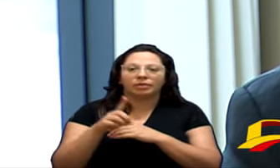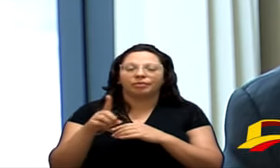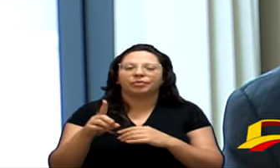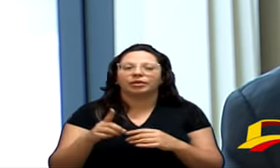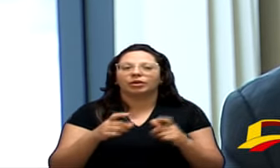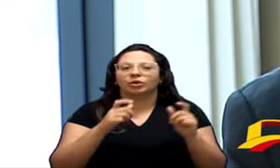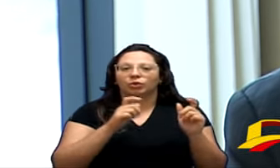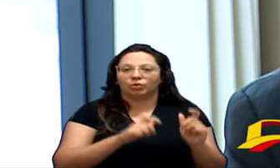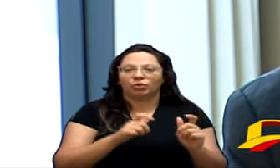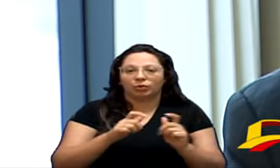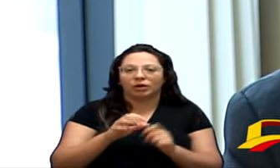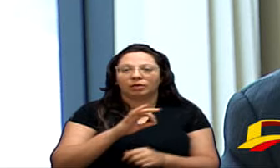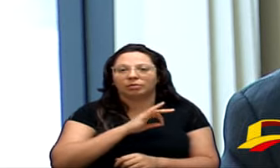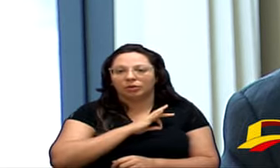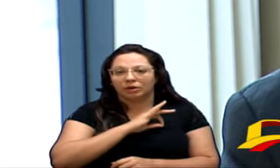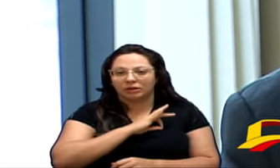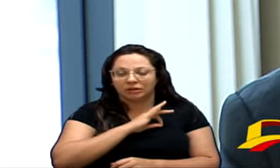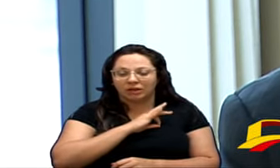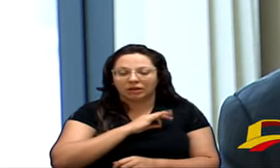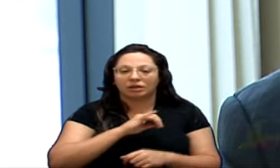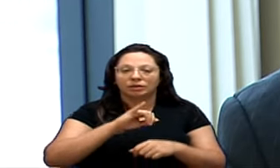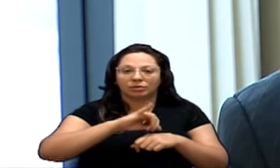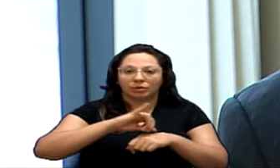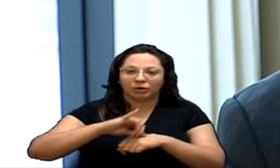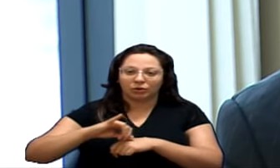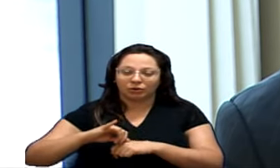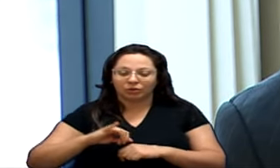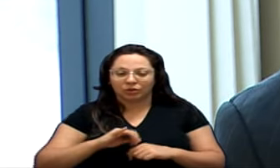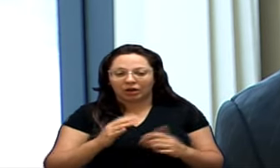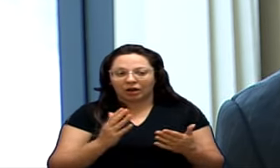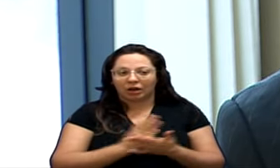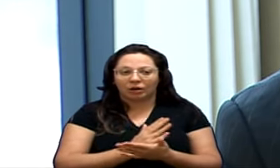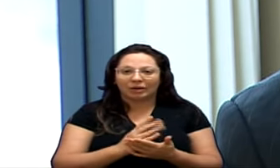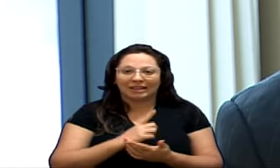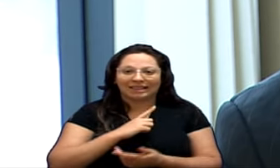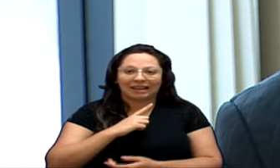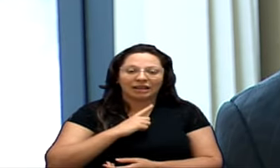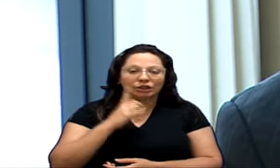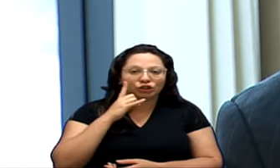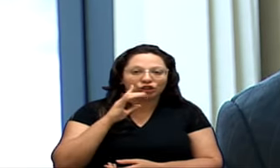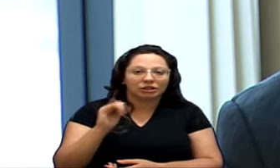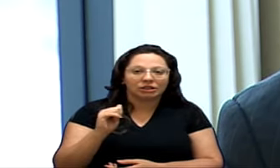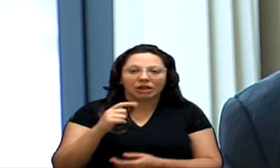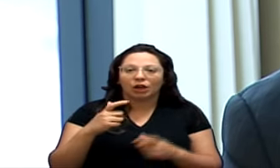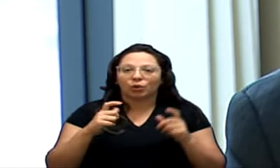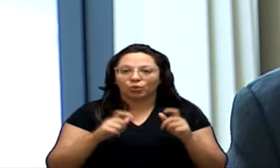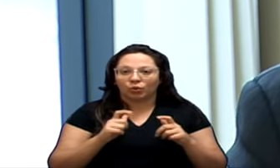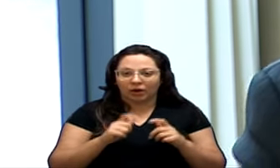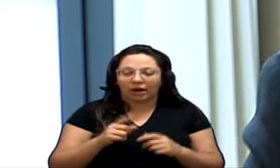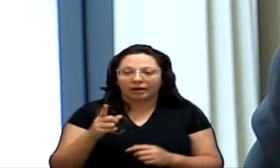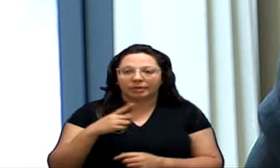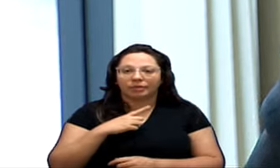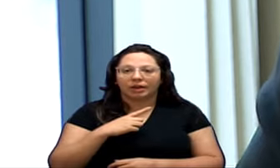na nova no novo no próximo ano e se existe data e local para